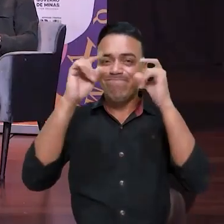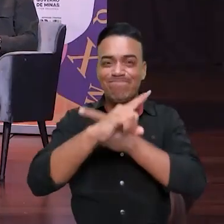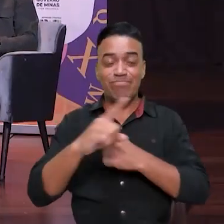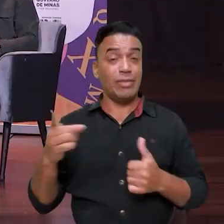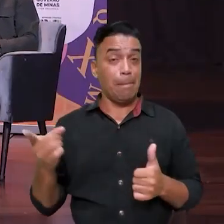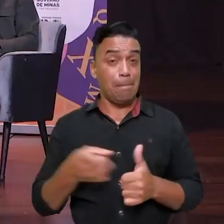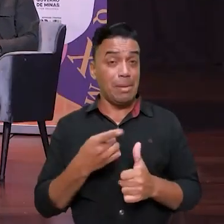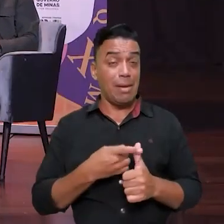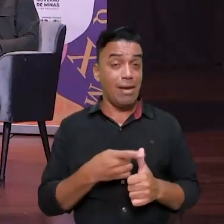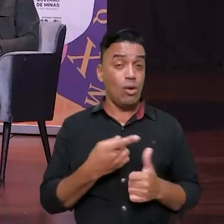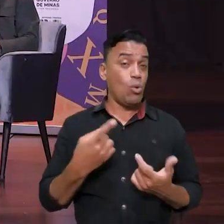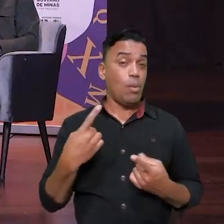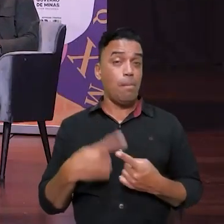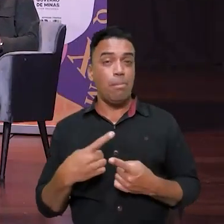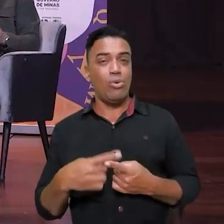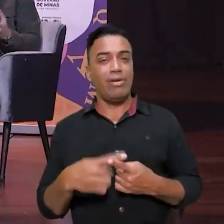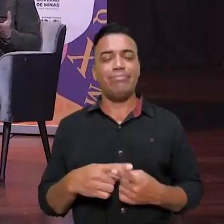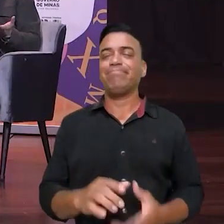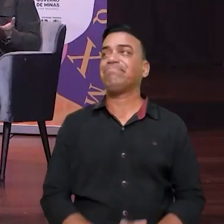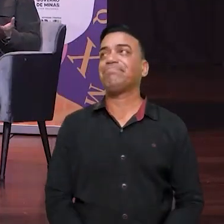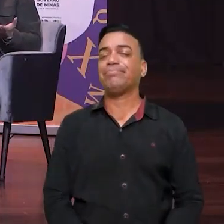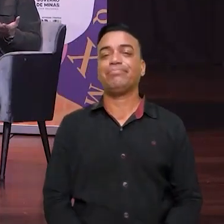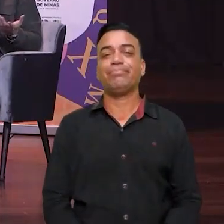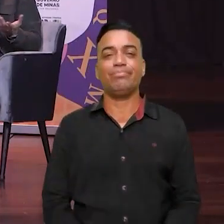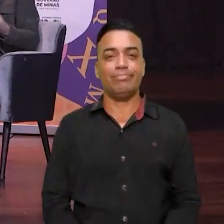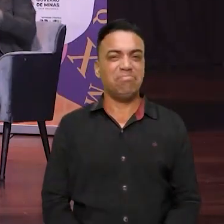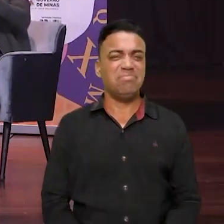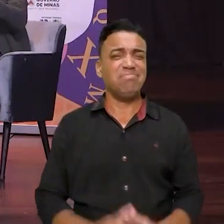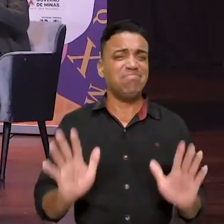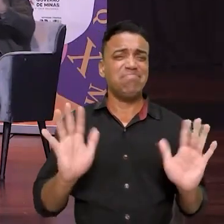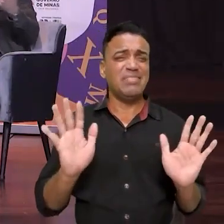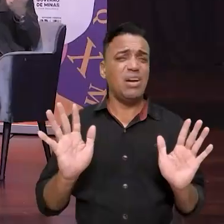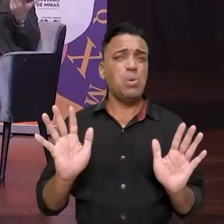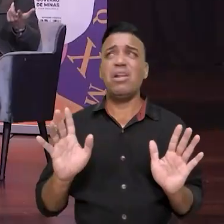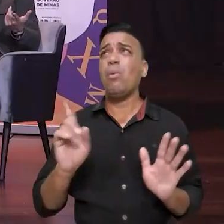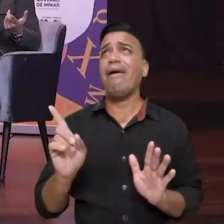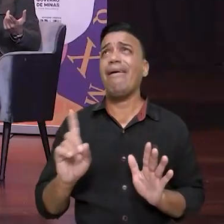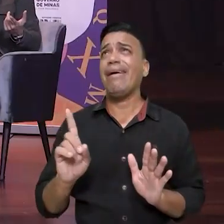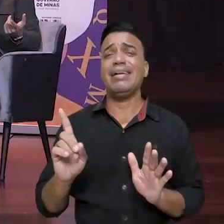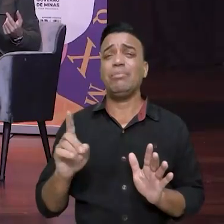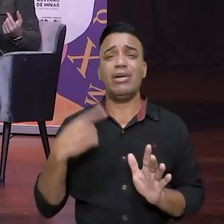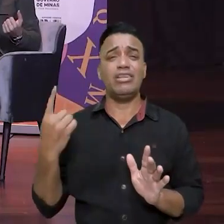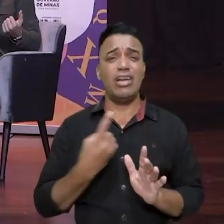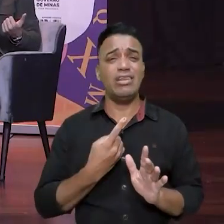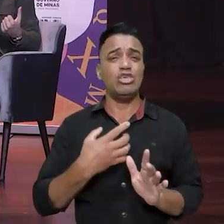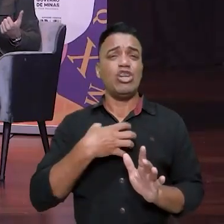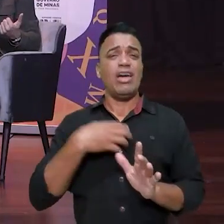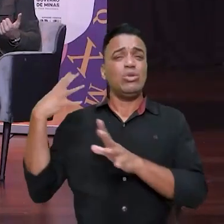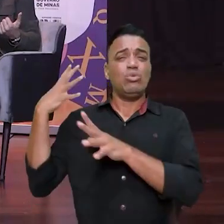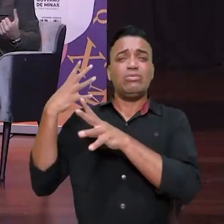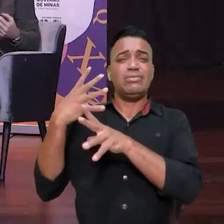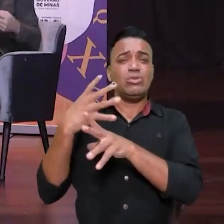Primeiro porque a gente... Não é nem isso, é porque a gente é a soma de tanta coisa que a gente